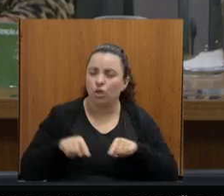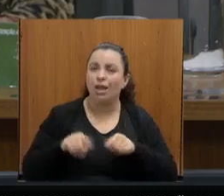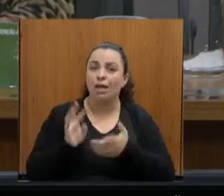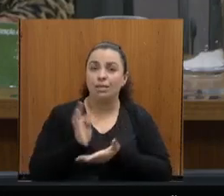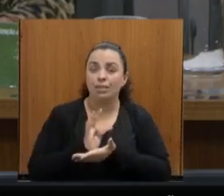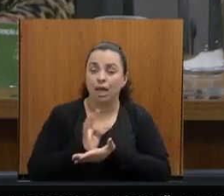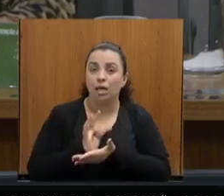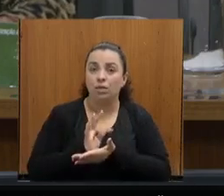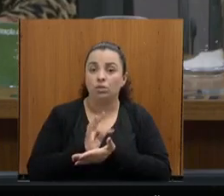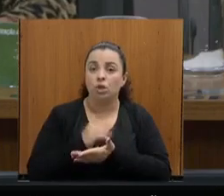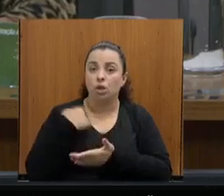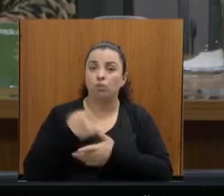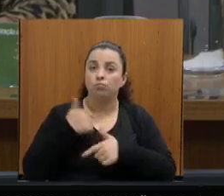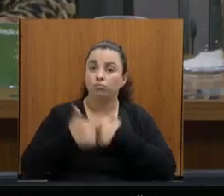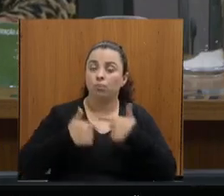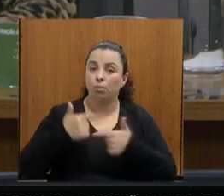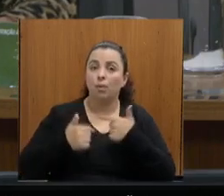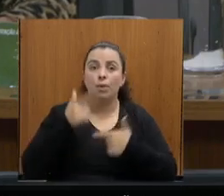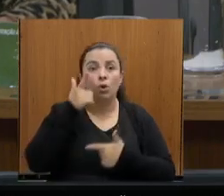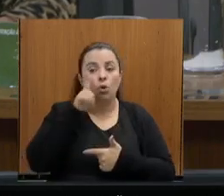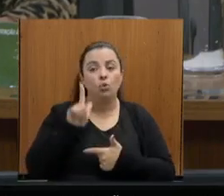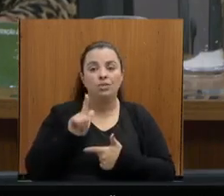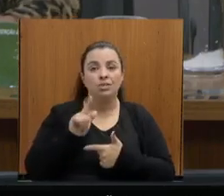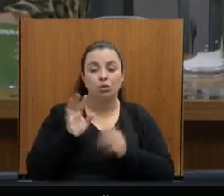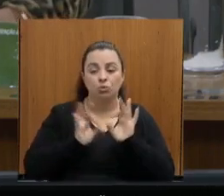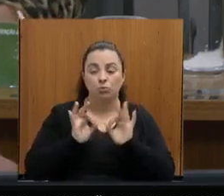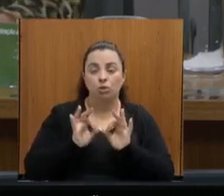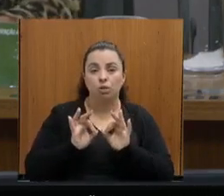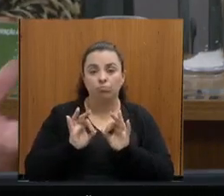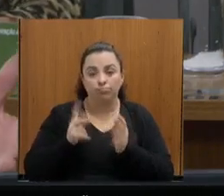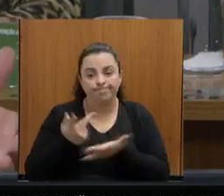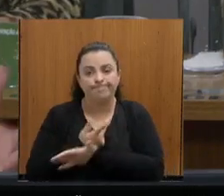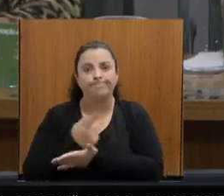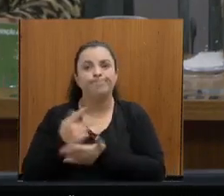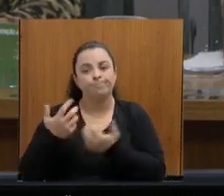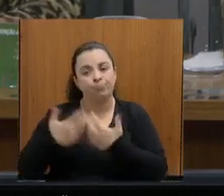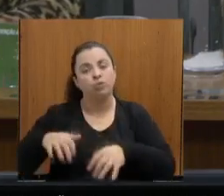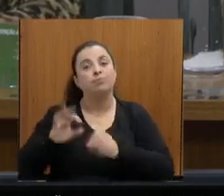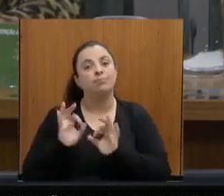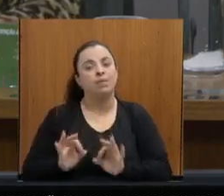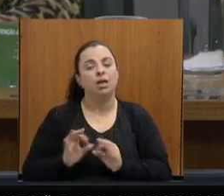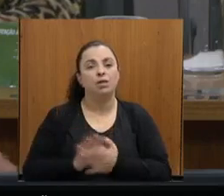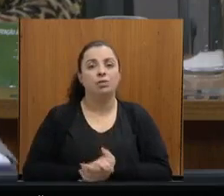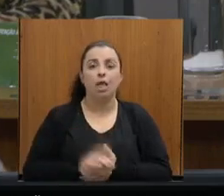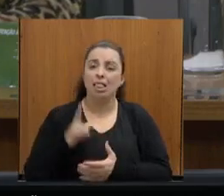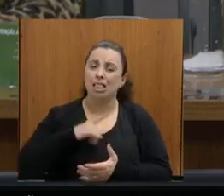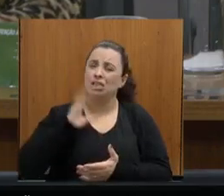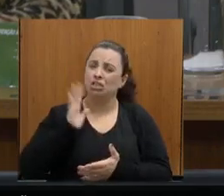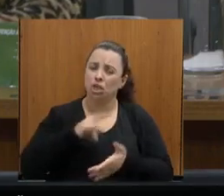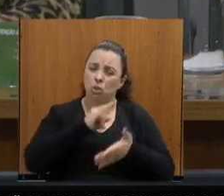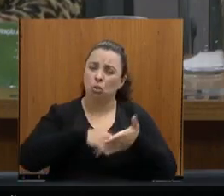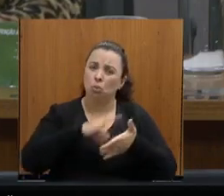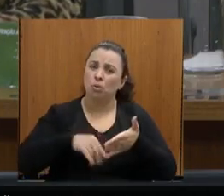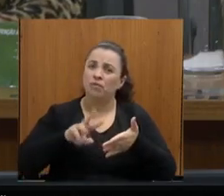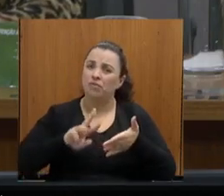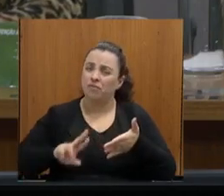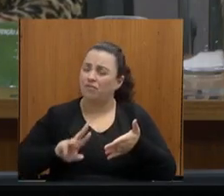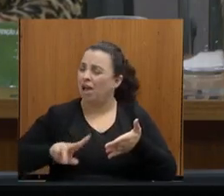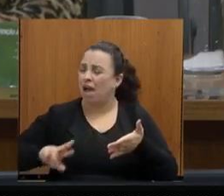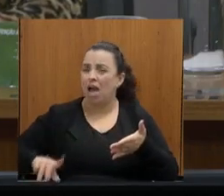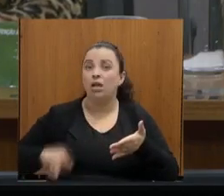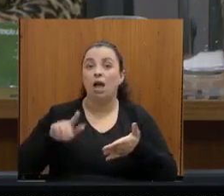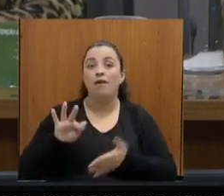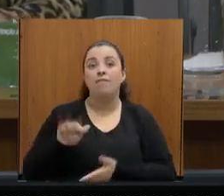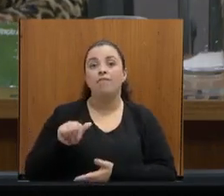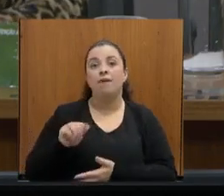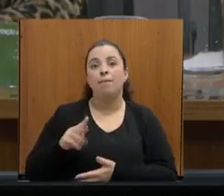haja capacidade de execução né eu tenho visto documentado né fatemic solicitando reforço do corpo